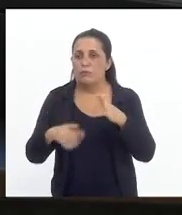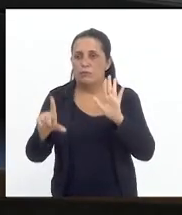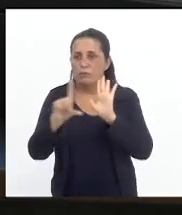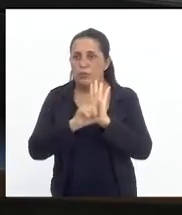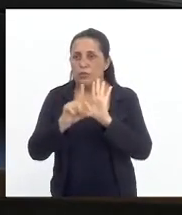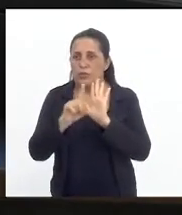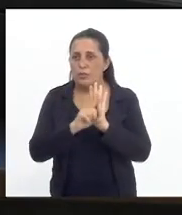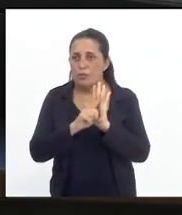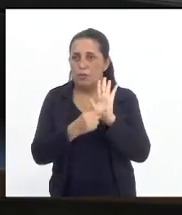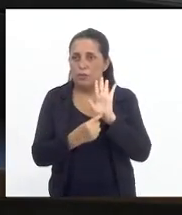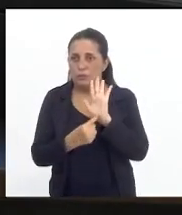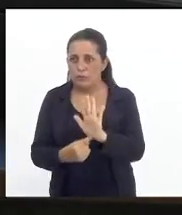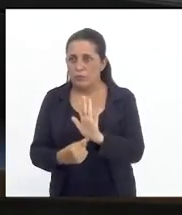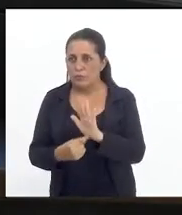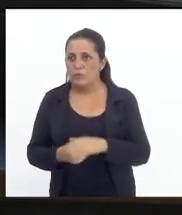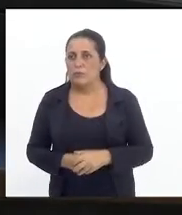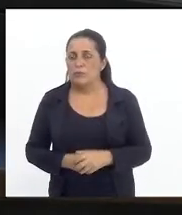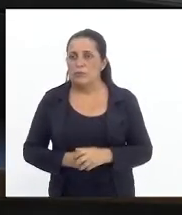encaminhada